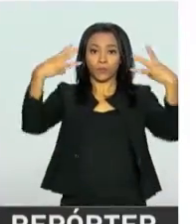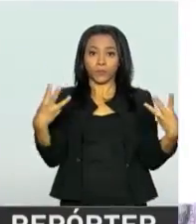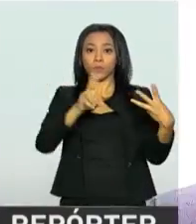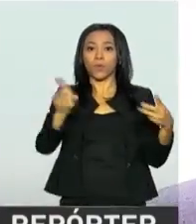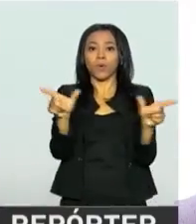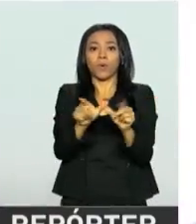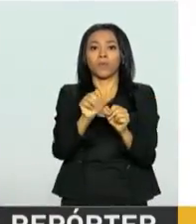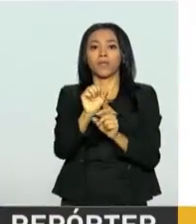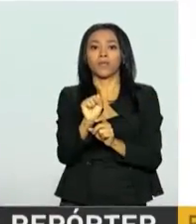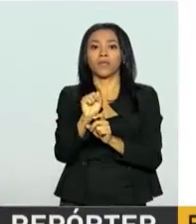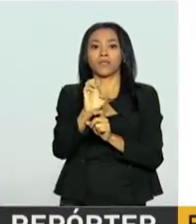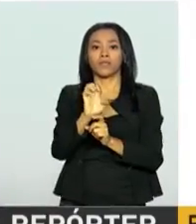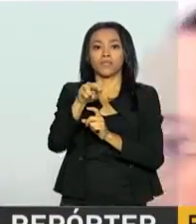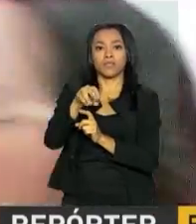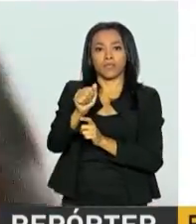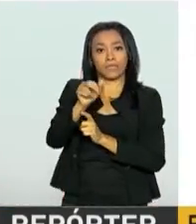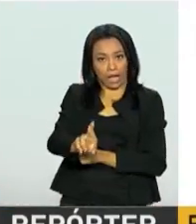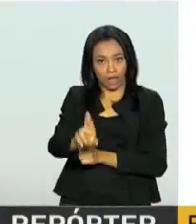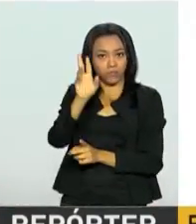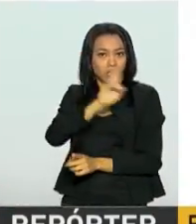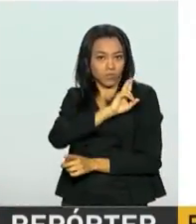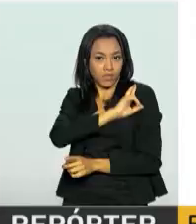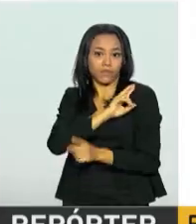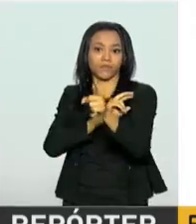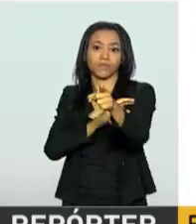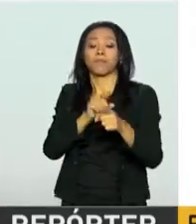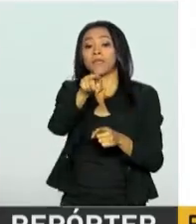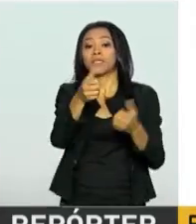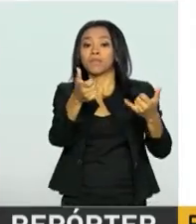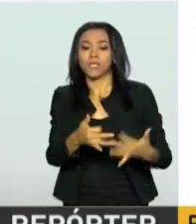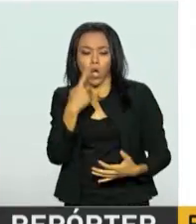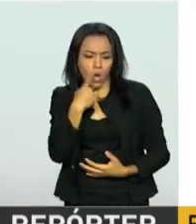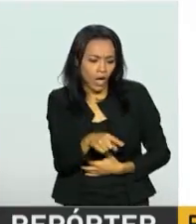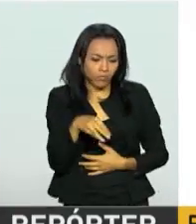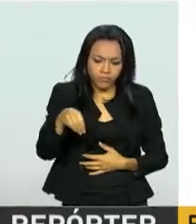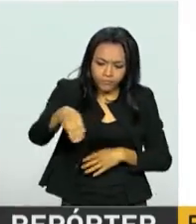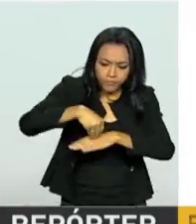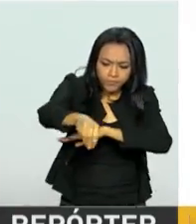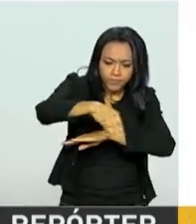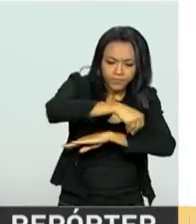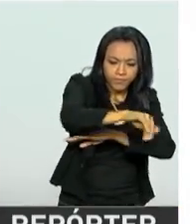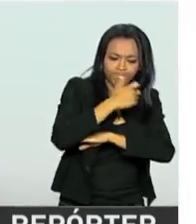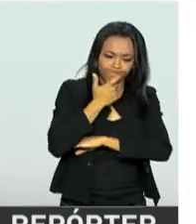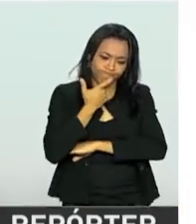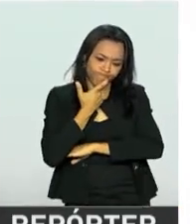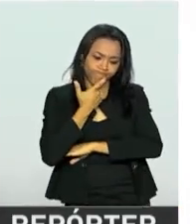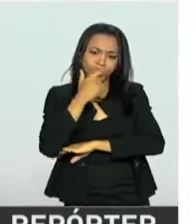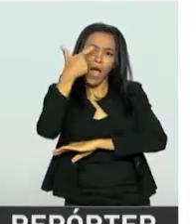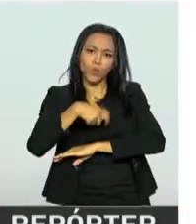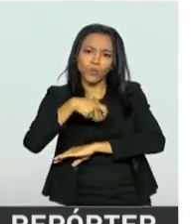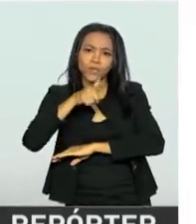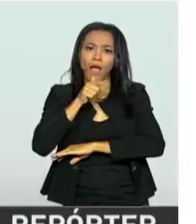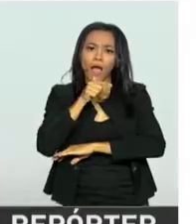ensina através da capacitação que o produtor possa começar a olhar para o seu solo como uma caixa d'água onde que a água